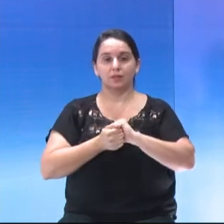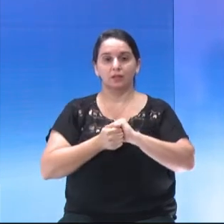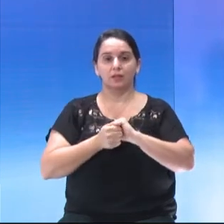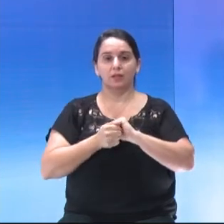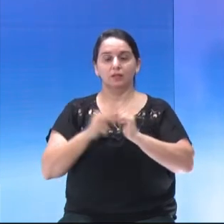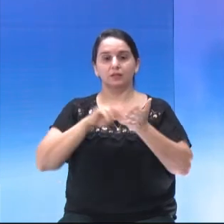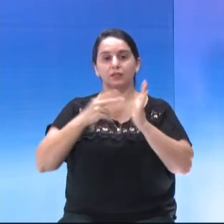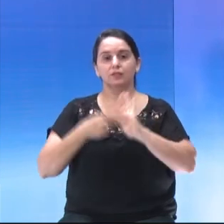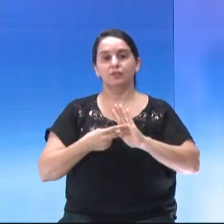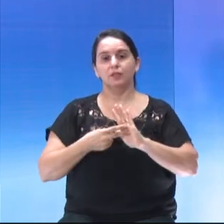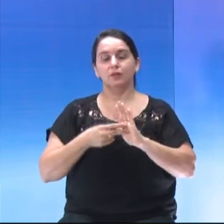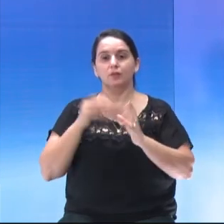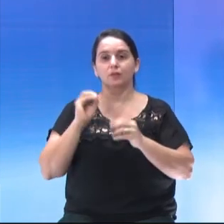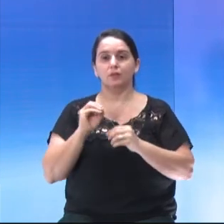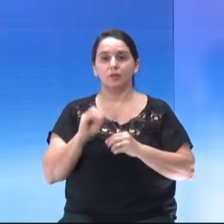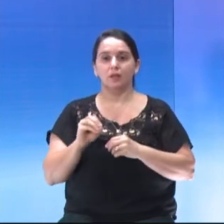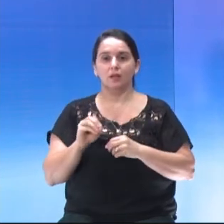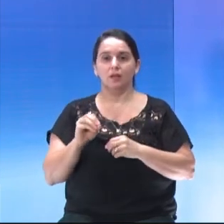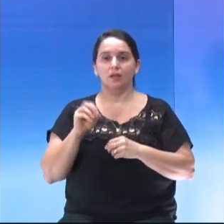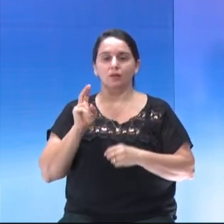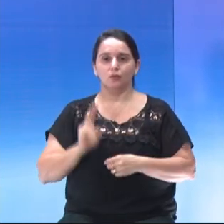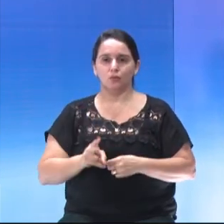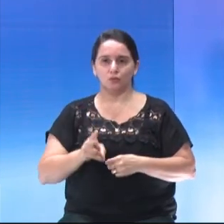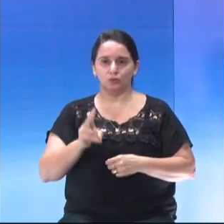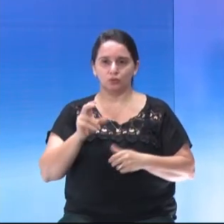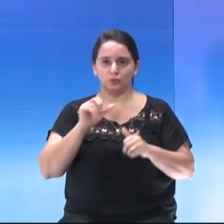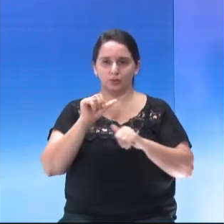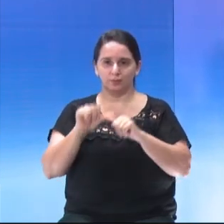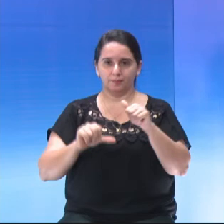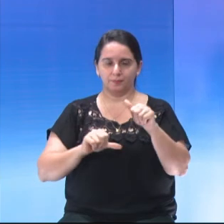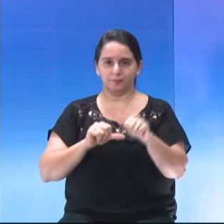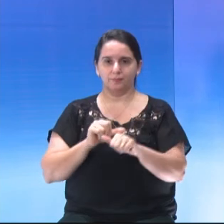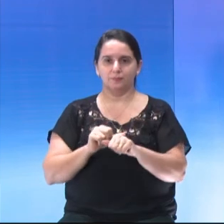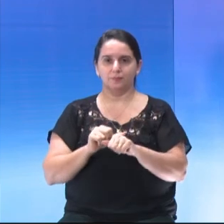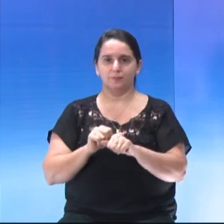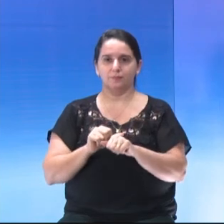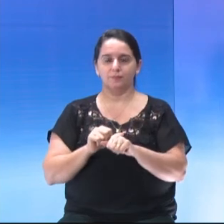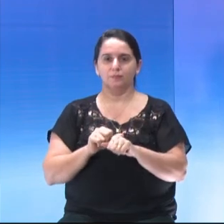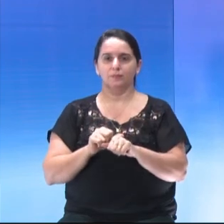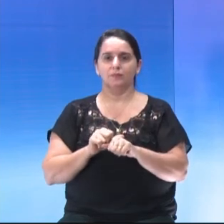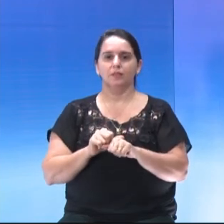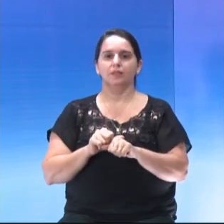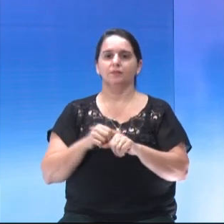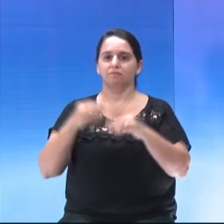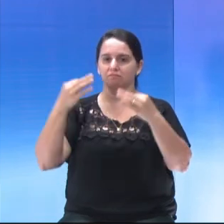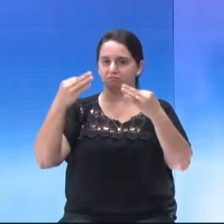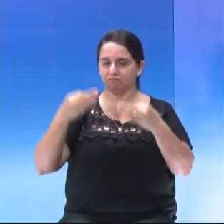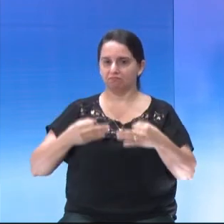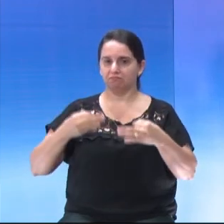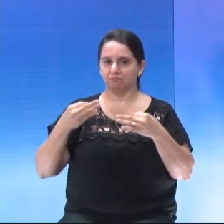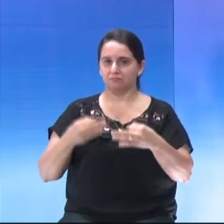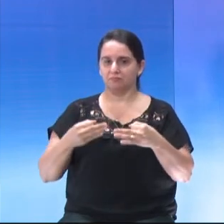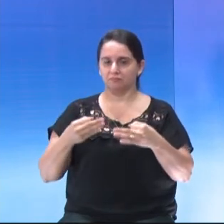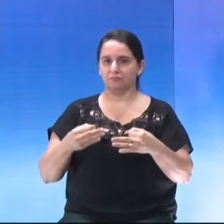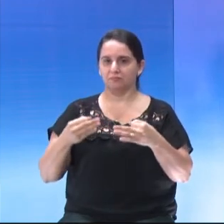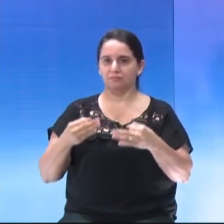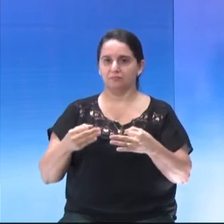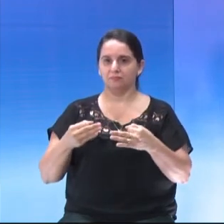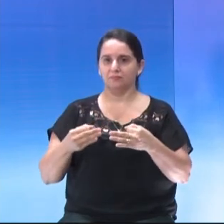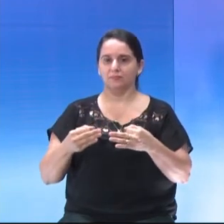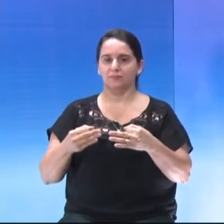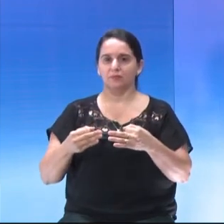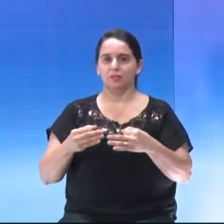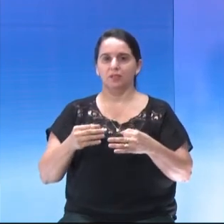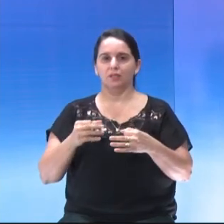as nossas manipulações, ou seja, manter a primeira equação, inverter e multiplicar a segunda, foram efetivas, foram